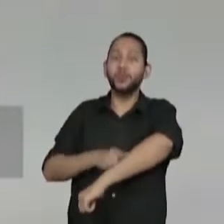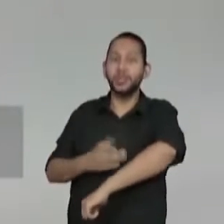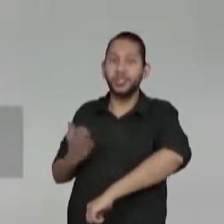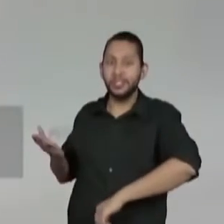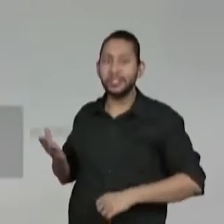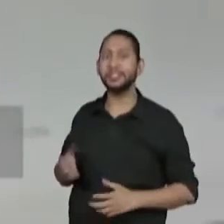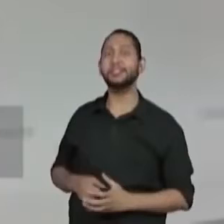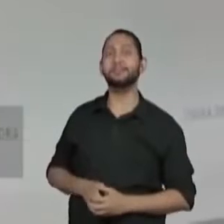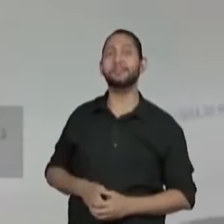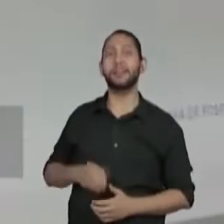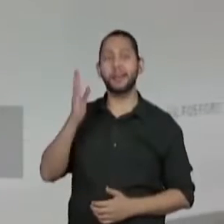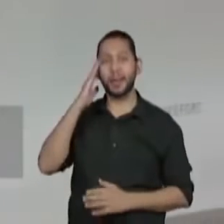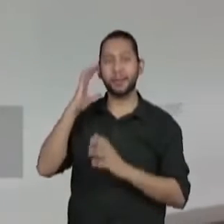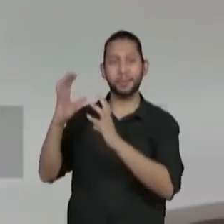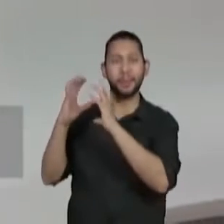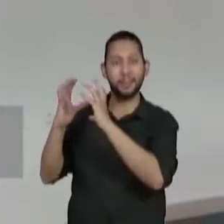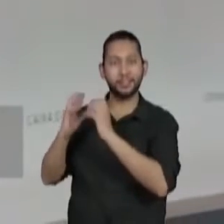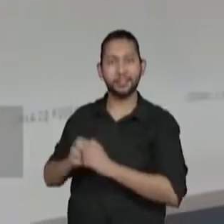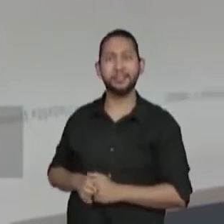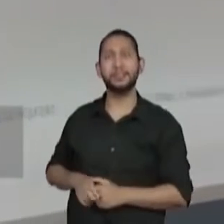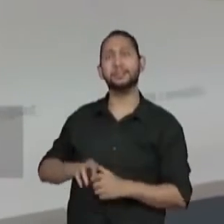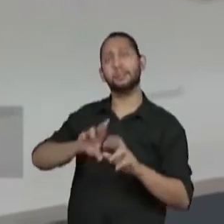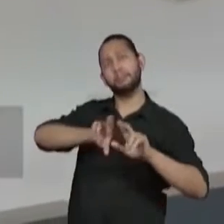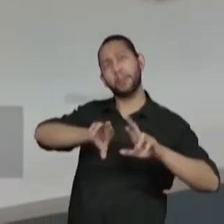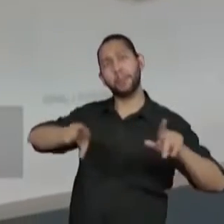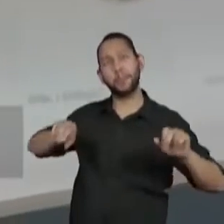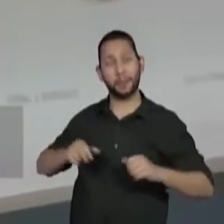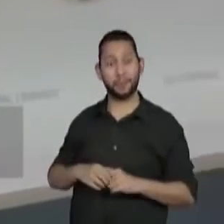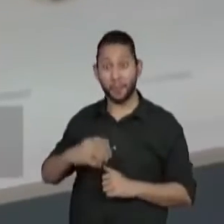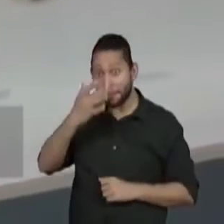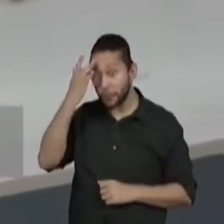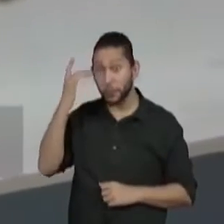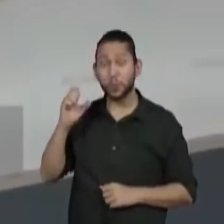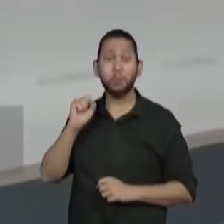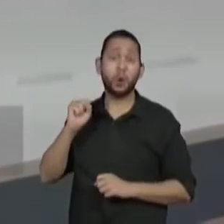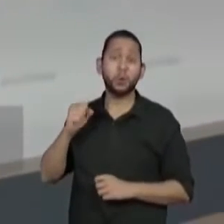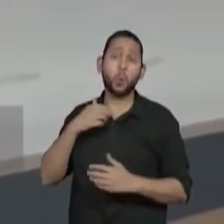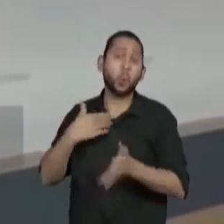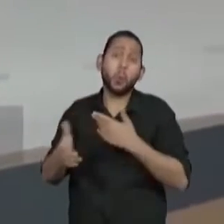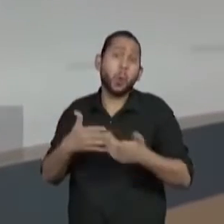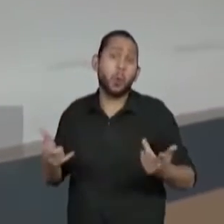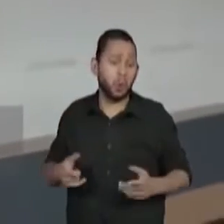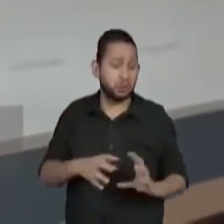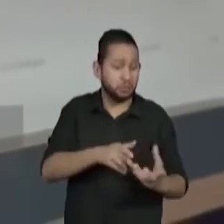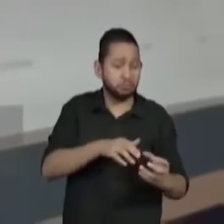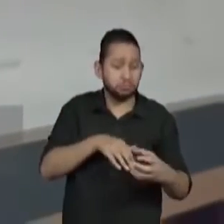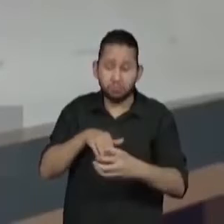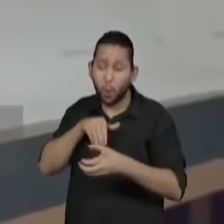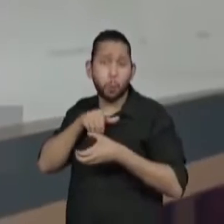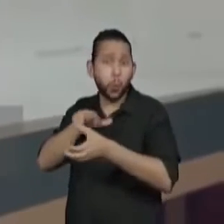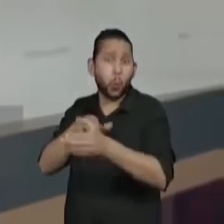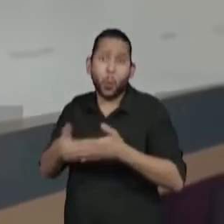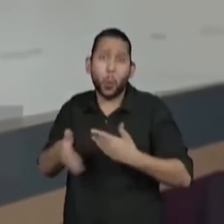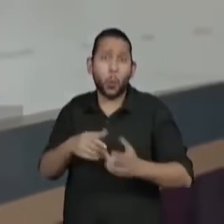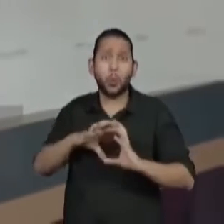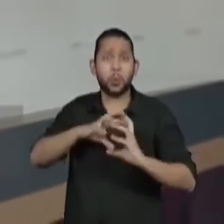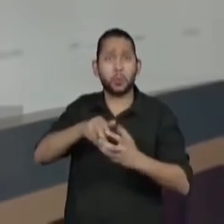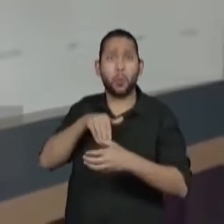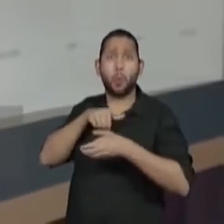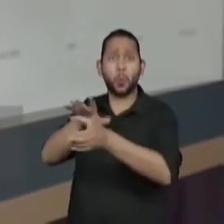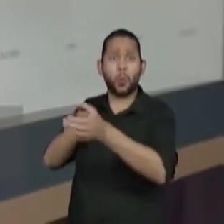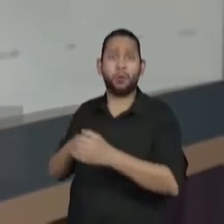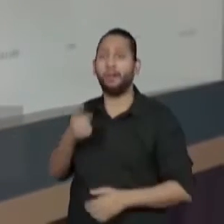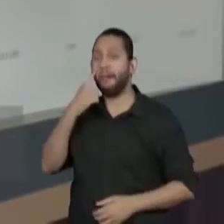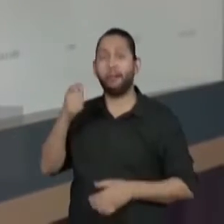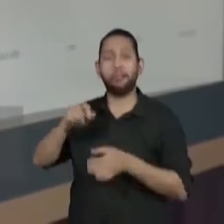a questão de todo mundo pegar qualquer objeto para usar como chute. Sim, no pra final usar como bola, né?